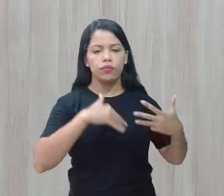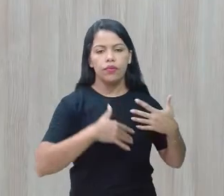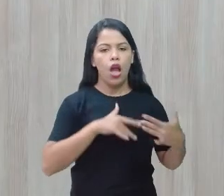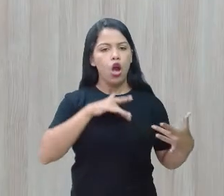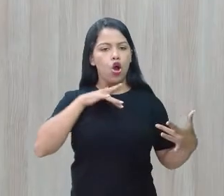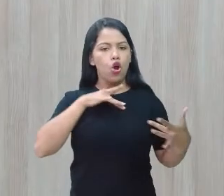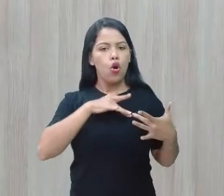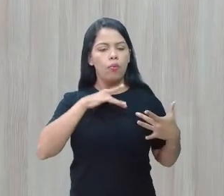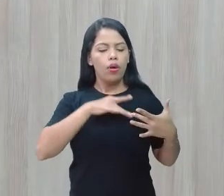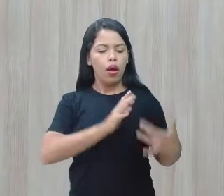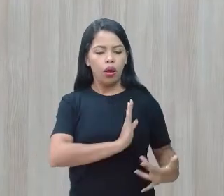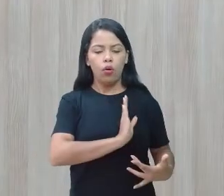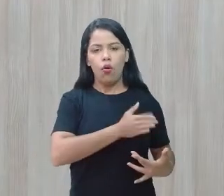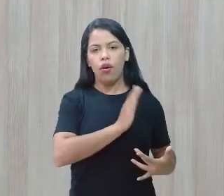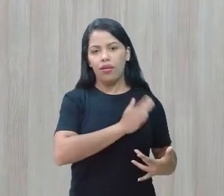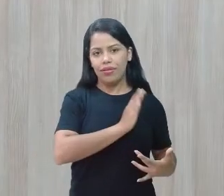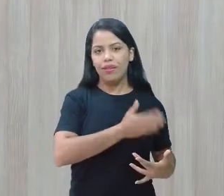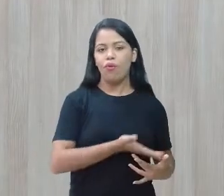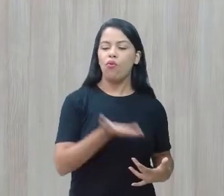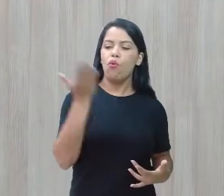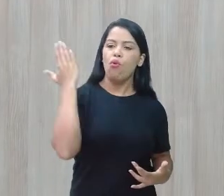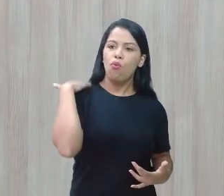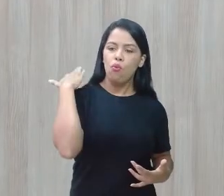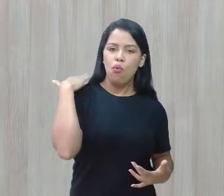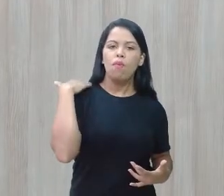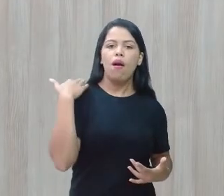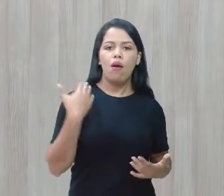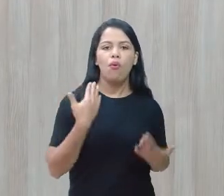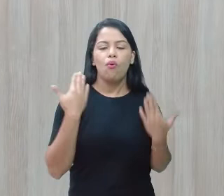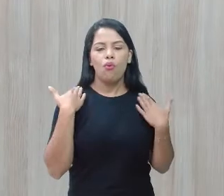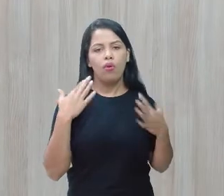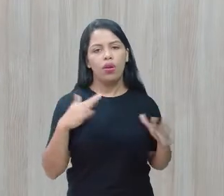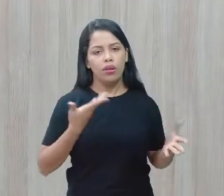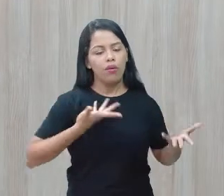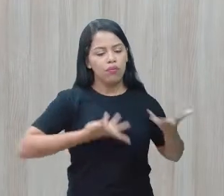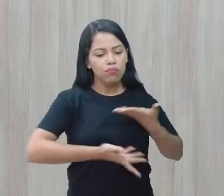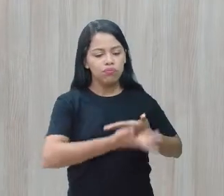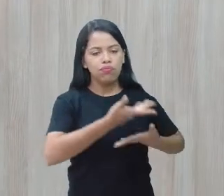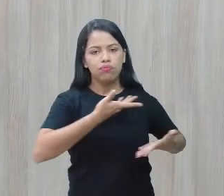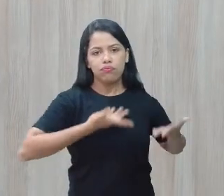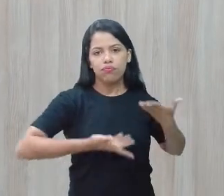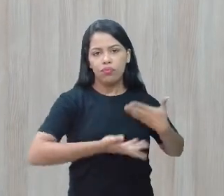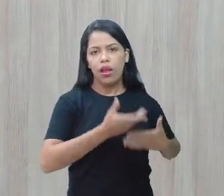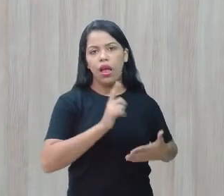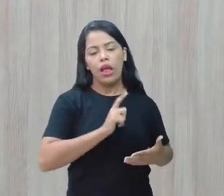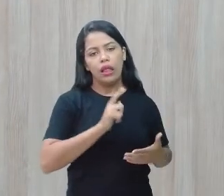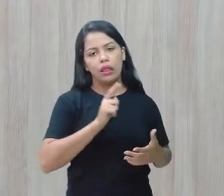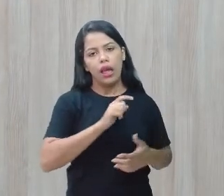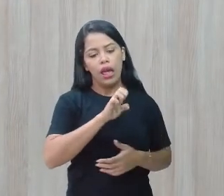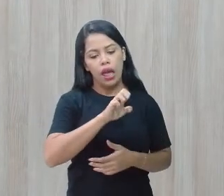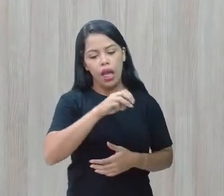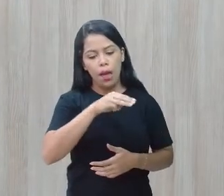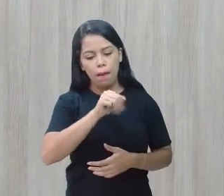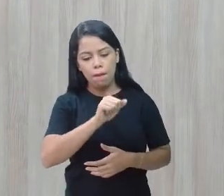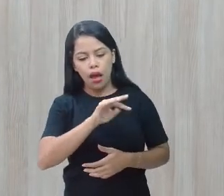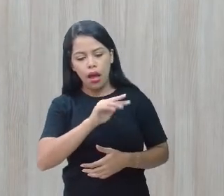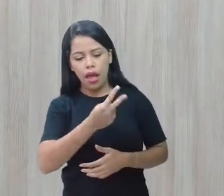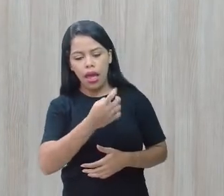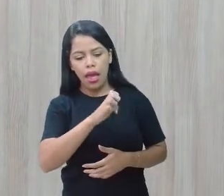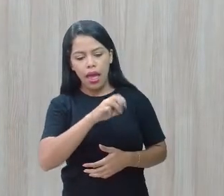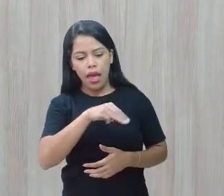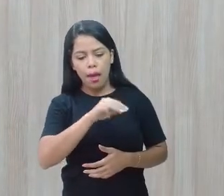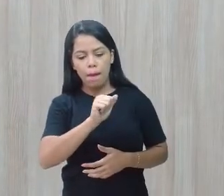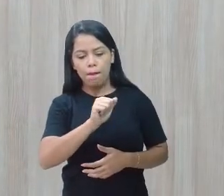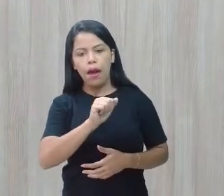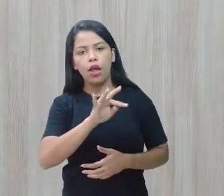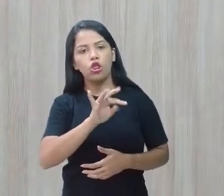comunicação do coração com os pulmões e vice-versa. E aí ocorre a hematose. É esse movimento